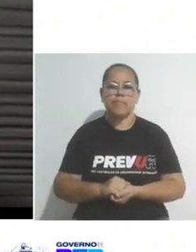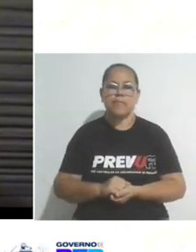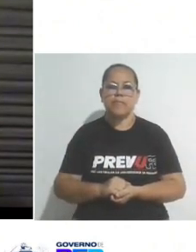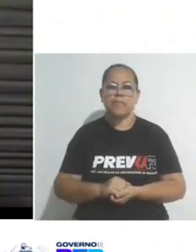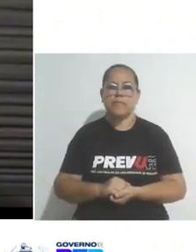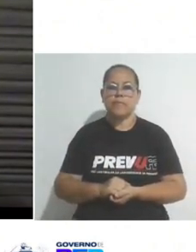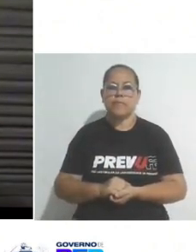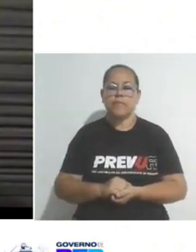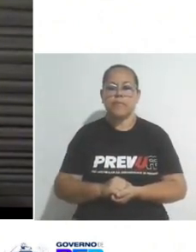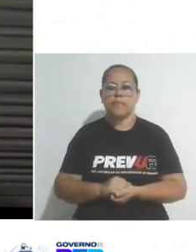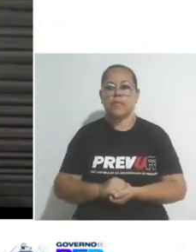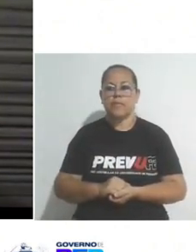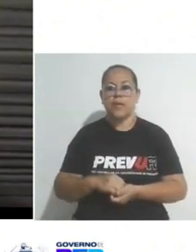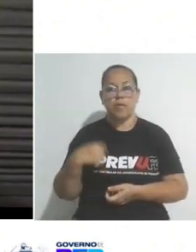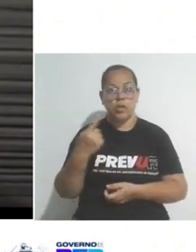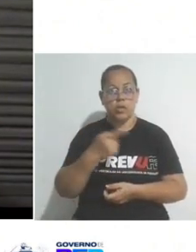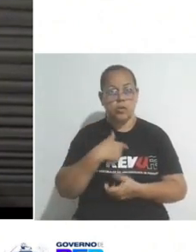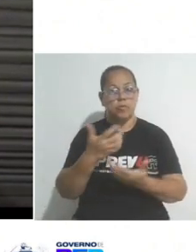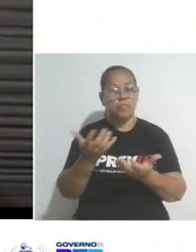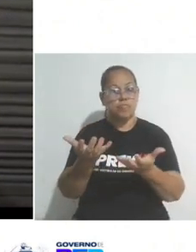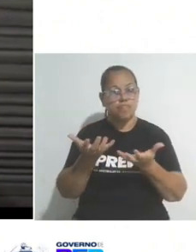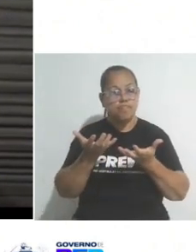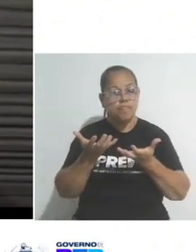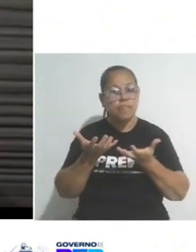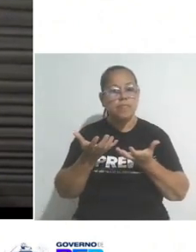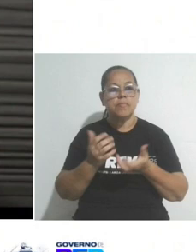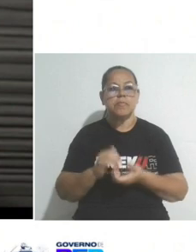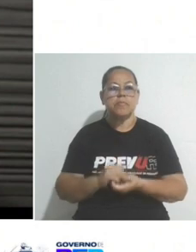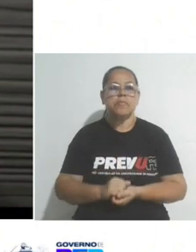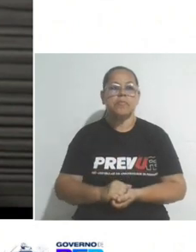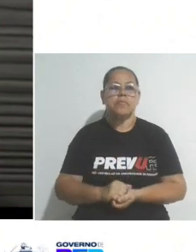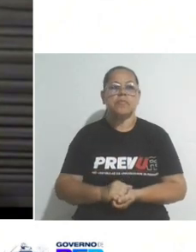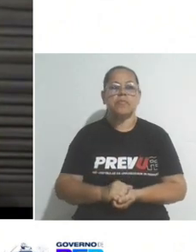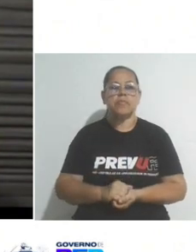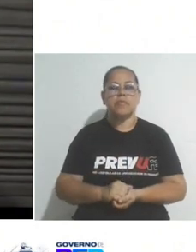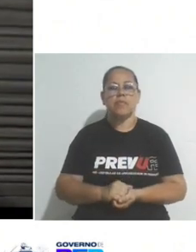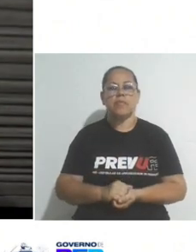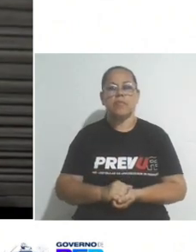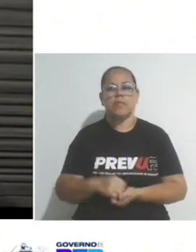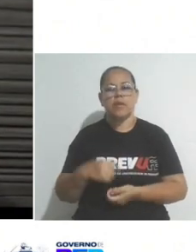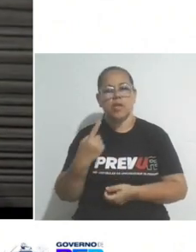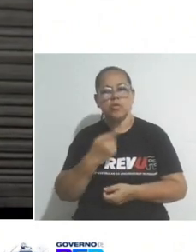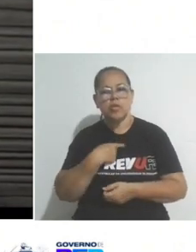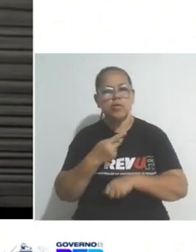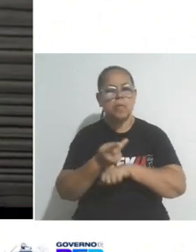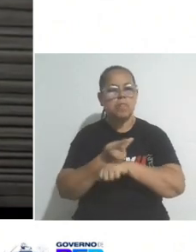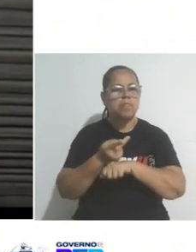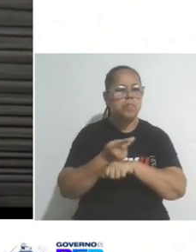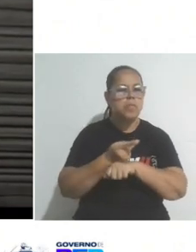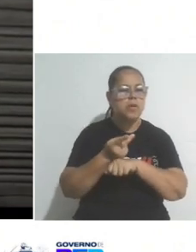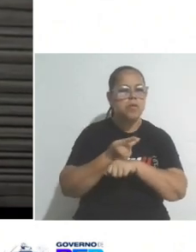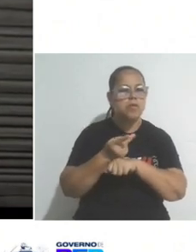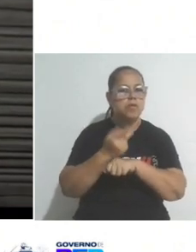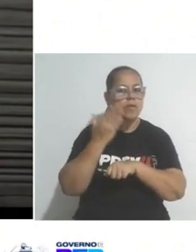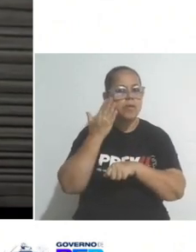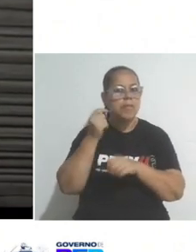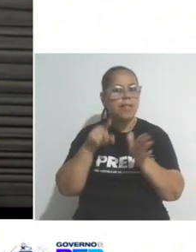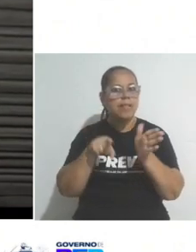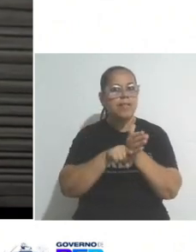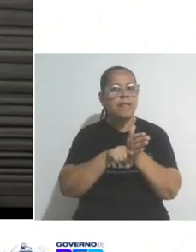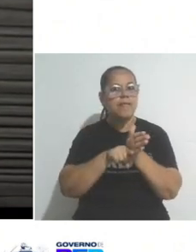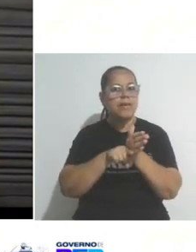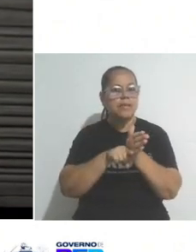diferença é o que a gente quer é o que a gente está procurando a diferença 511